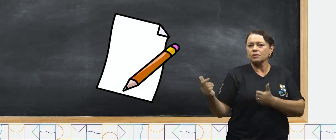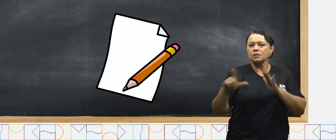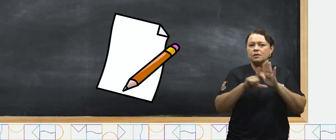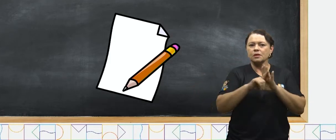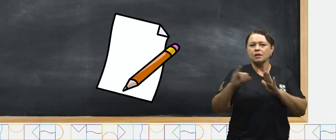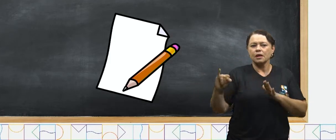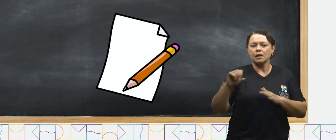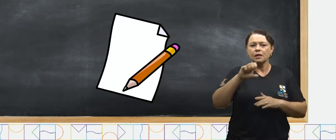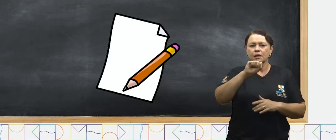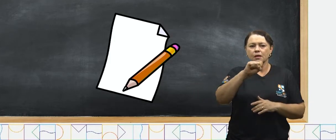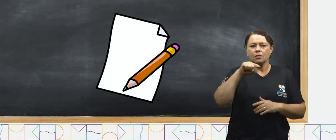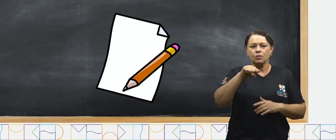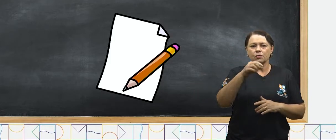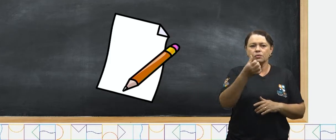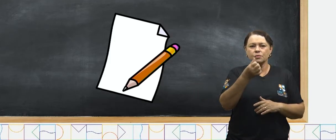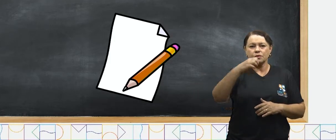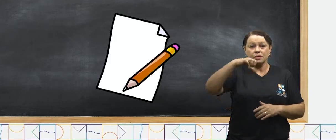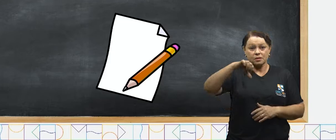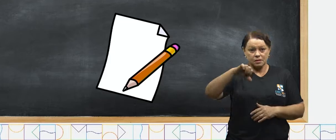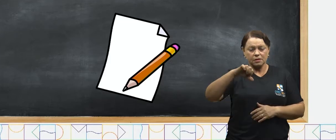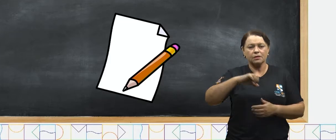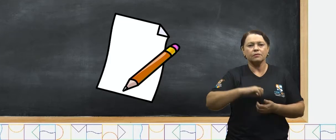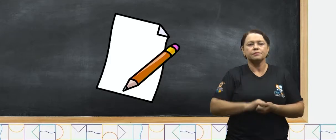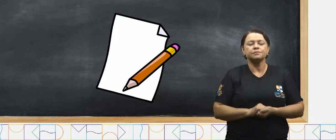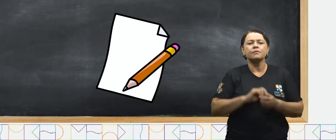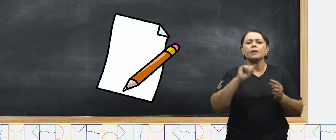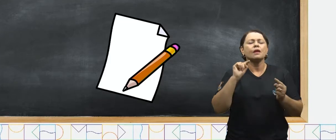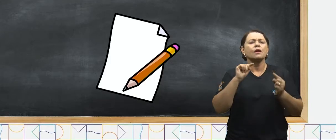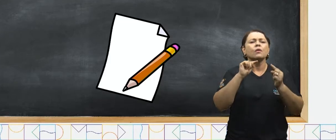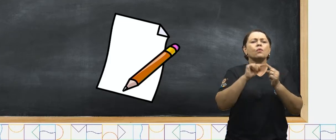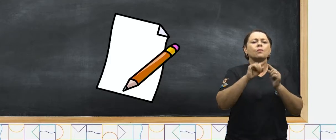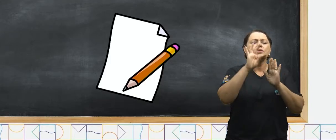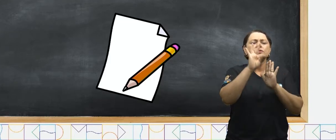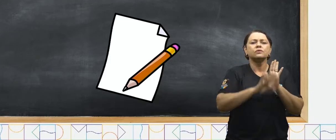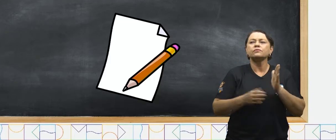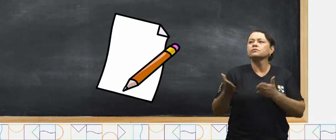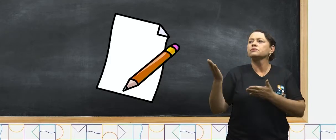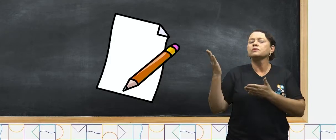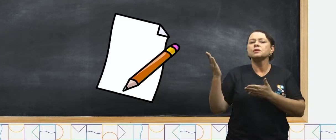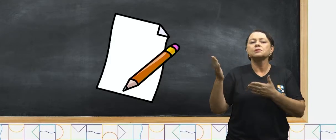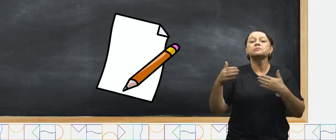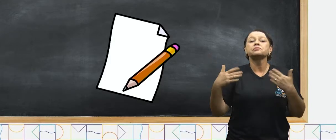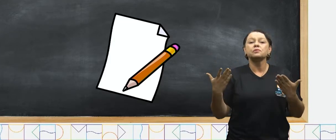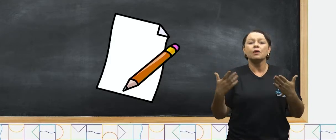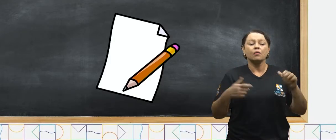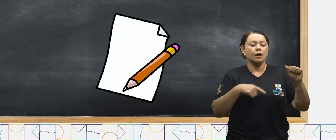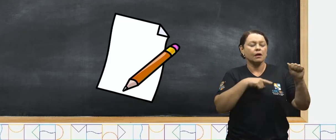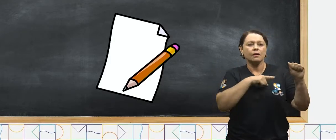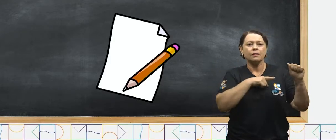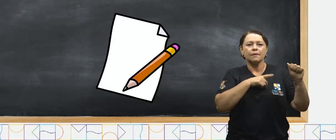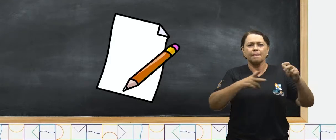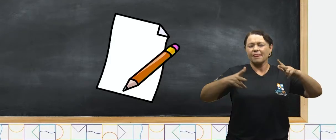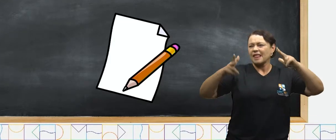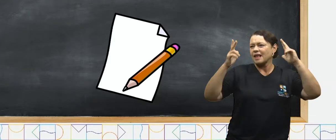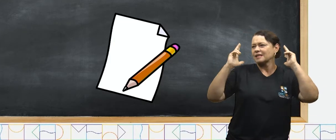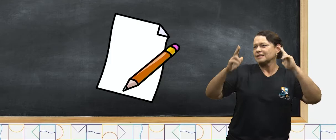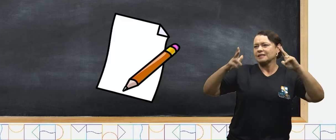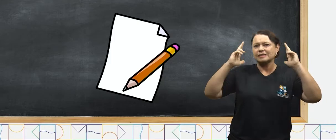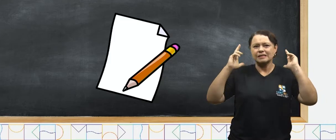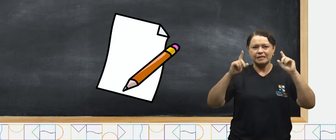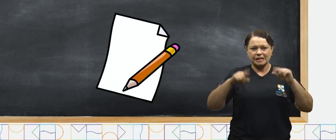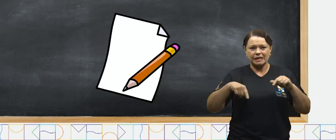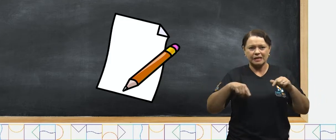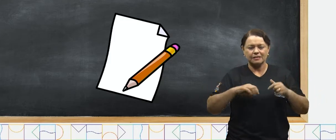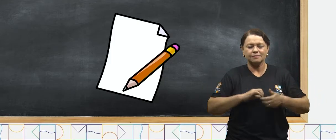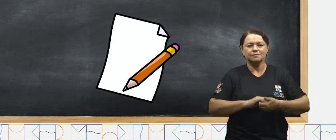Adolescente, Lei número 8.069. O objetivo do texto é: letra A,